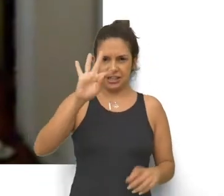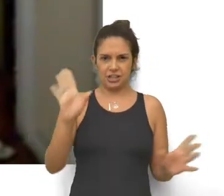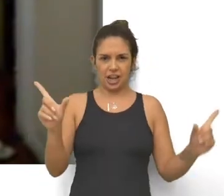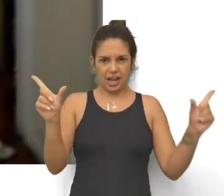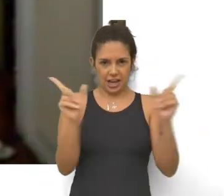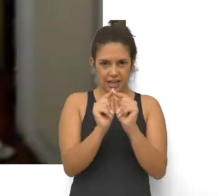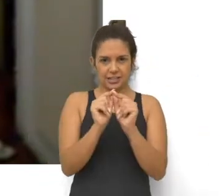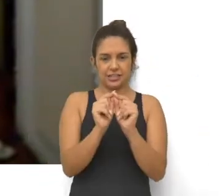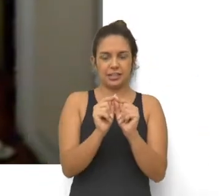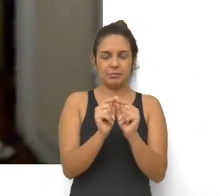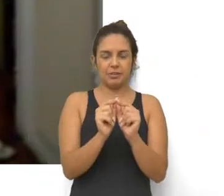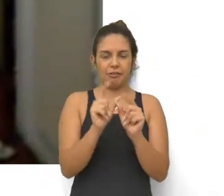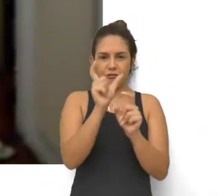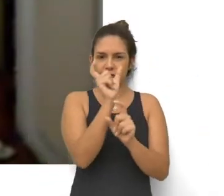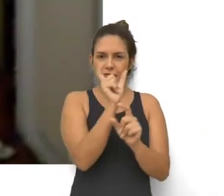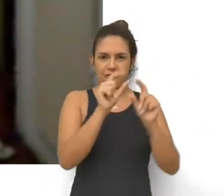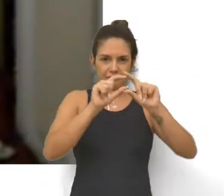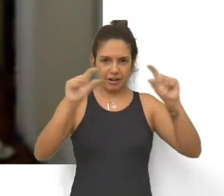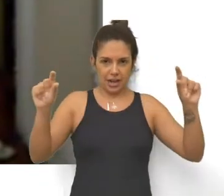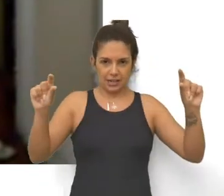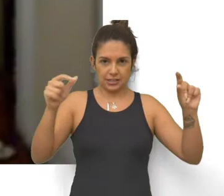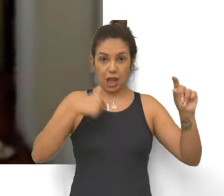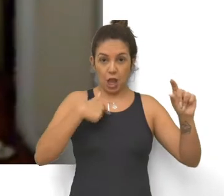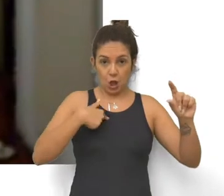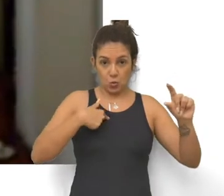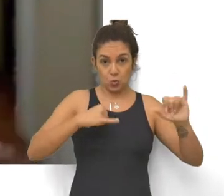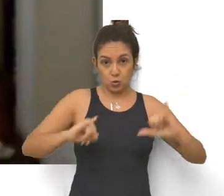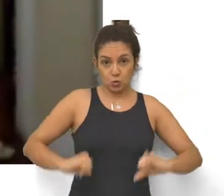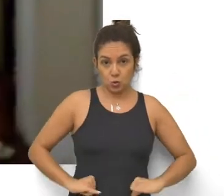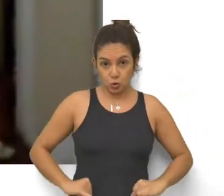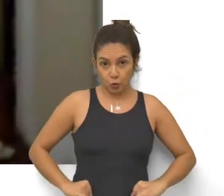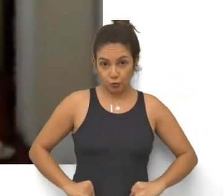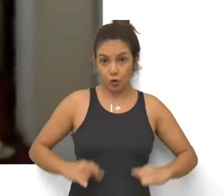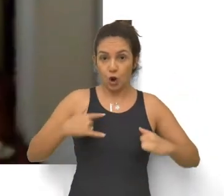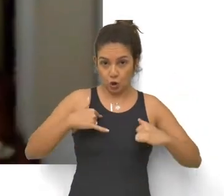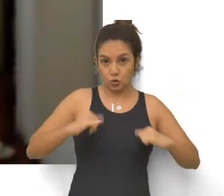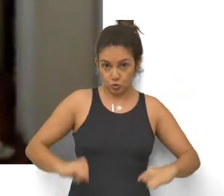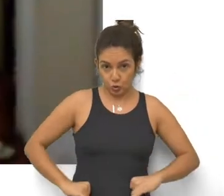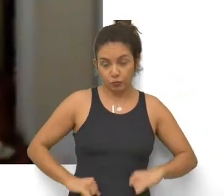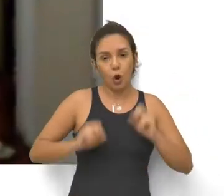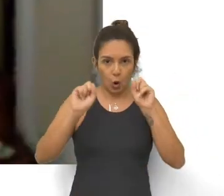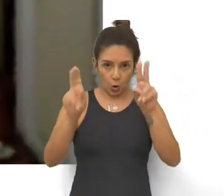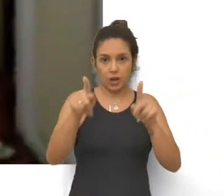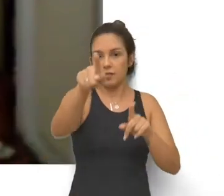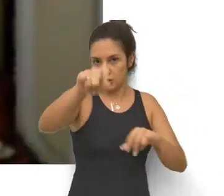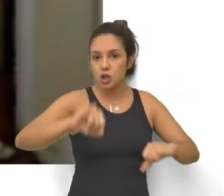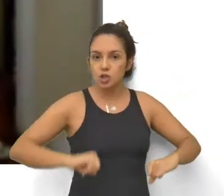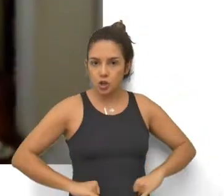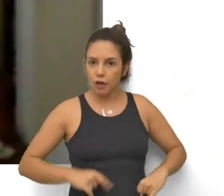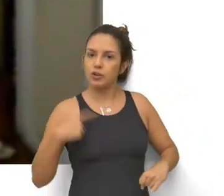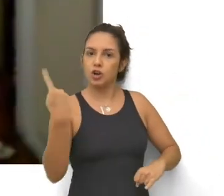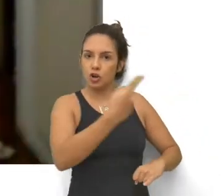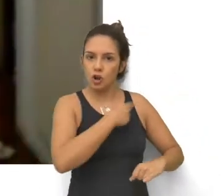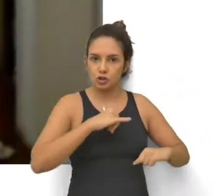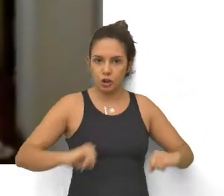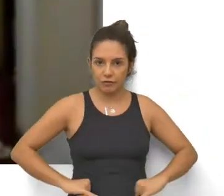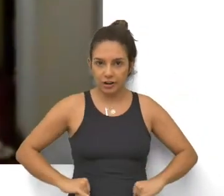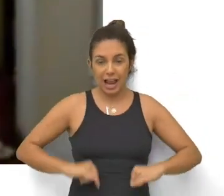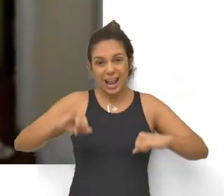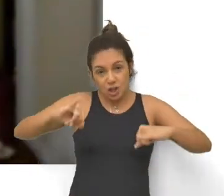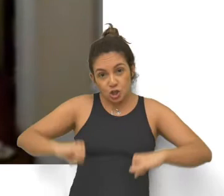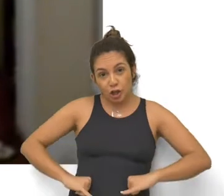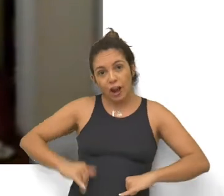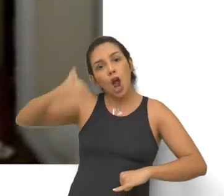frase, o Nietzsche é muito boa. Eu sofro. Tá, quem de nós não sofre? Mas eu sofro. Alguém deve ser culpado por